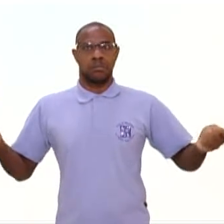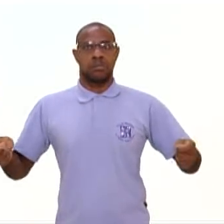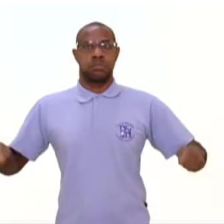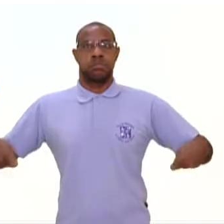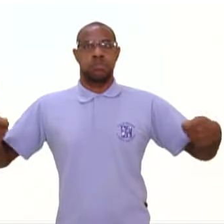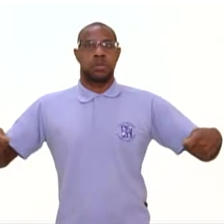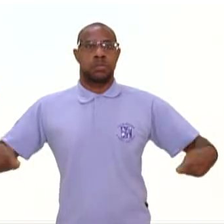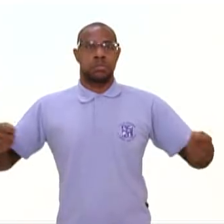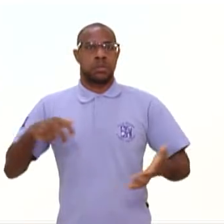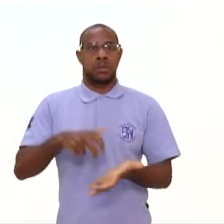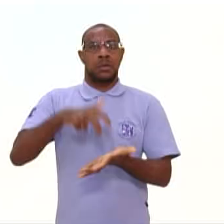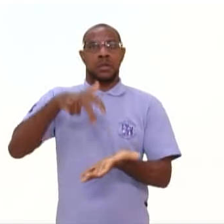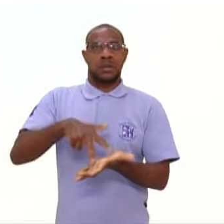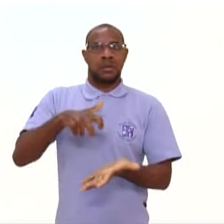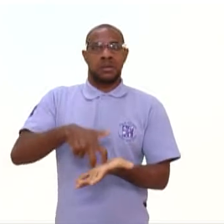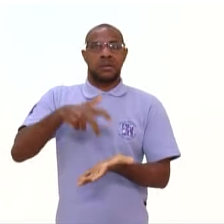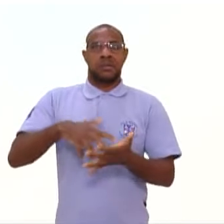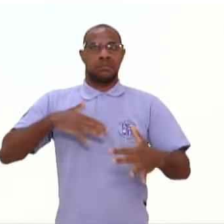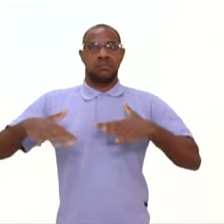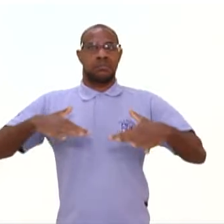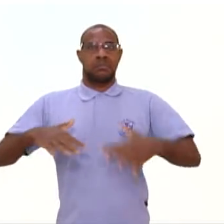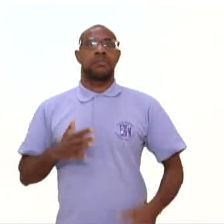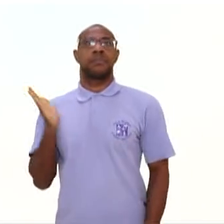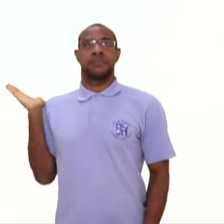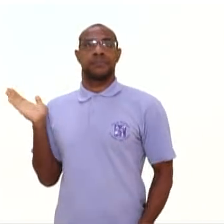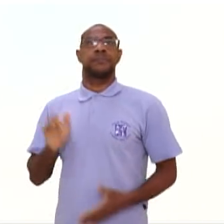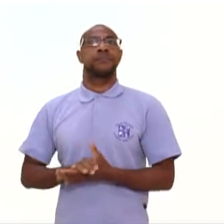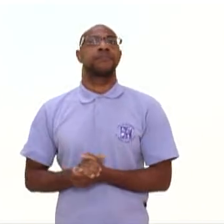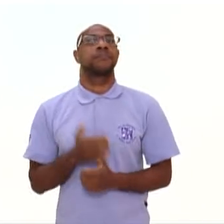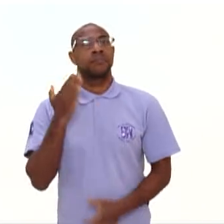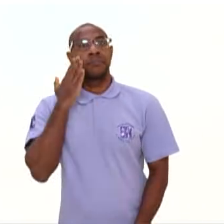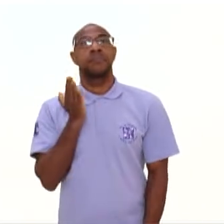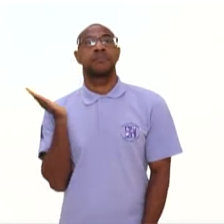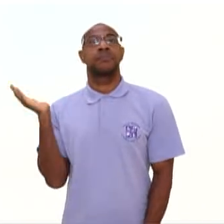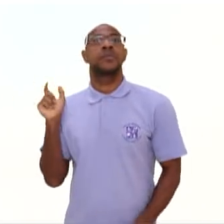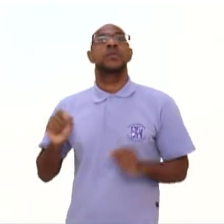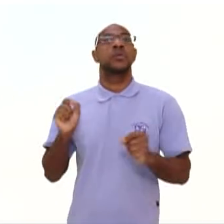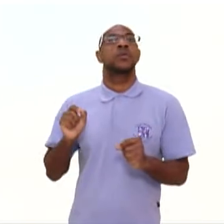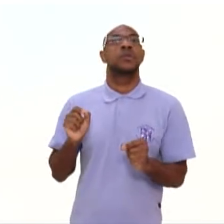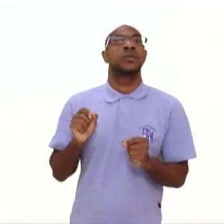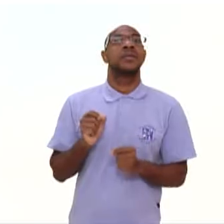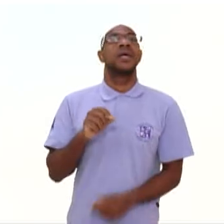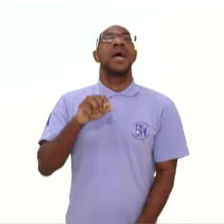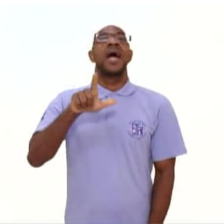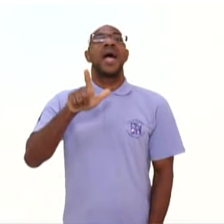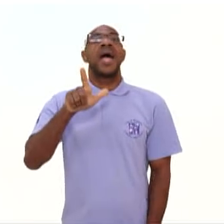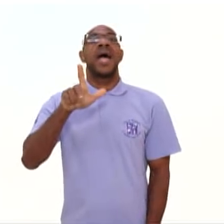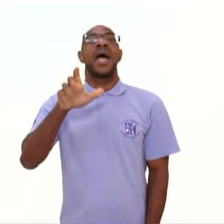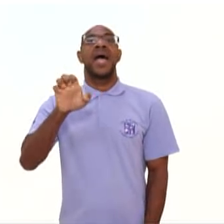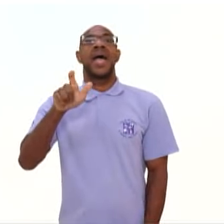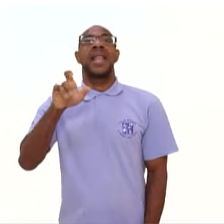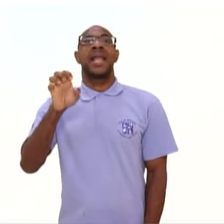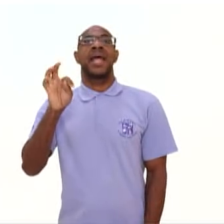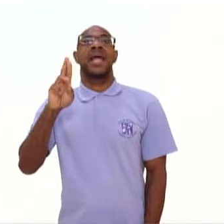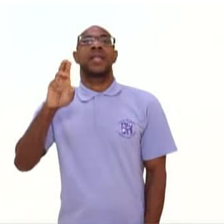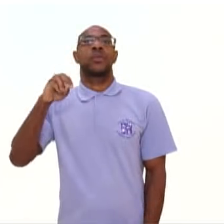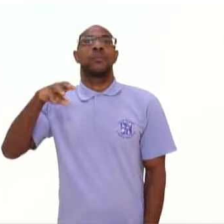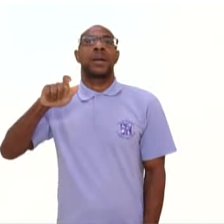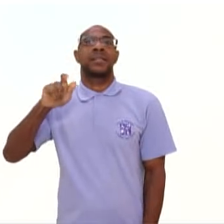ok? Vamos à nossa próxima tela? E me acompanha aqui, ó. Temos então também, além das ondas mecânicas, temos as